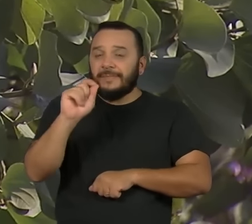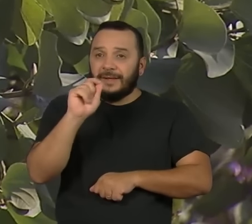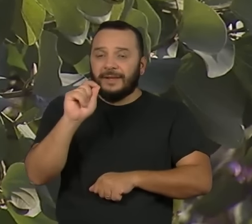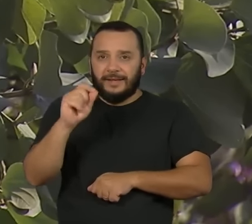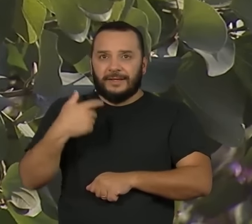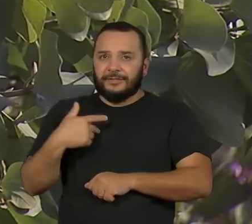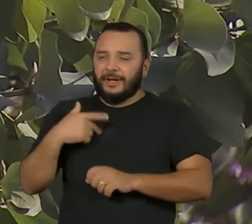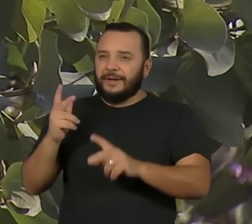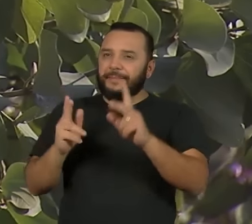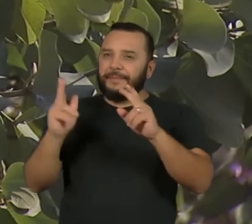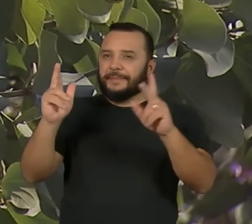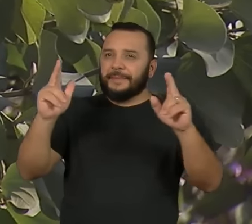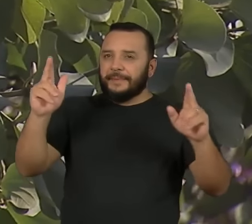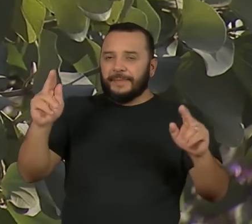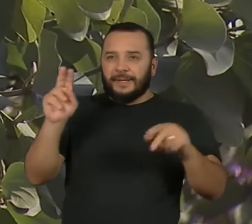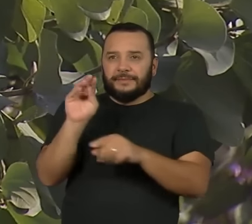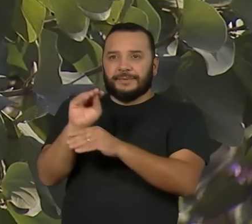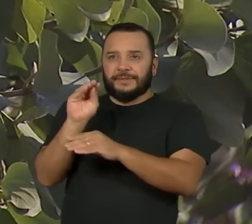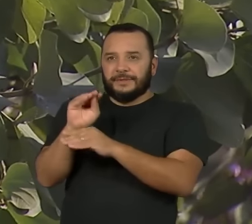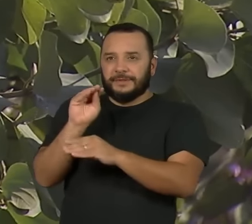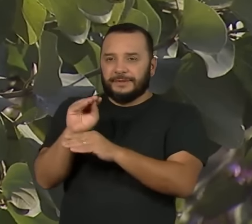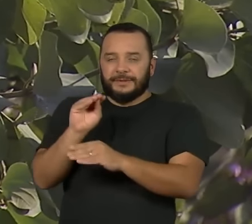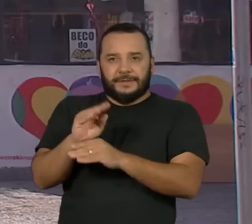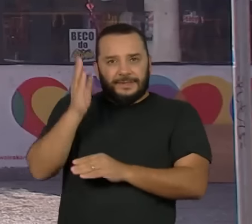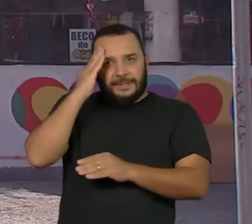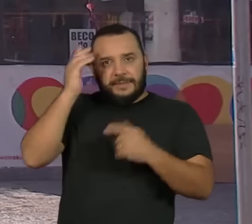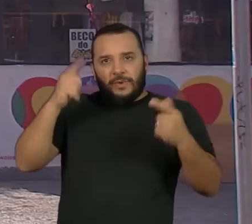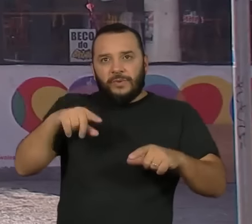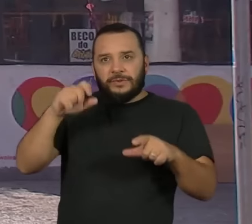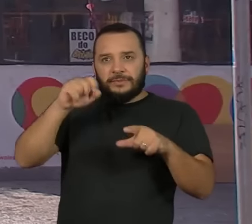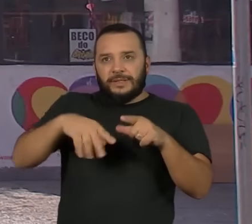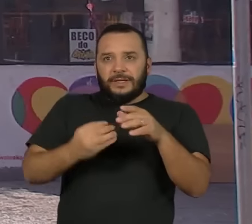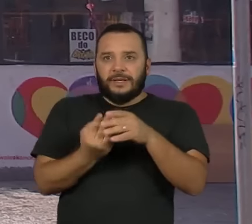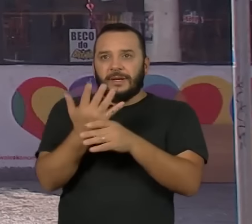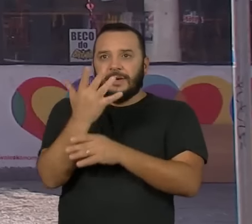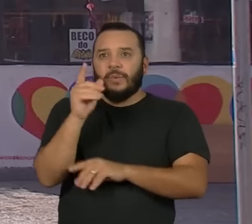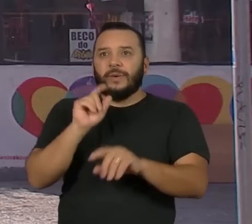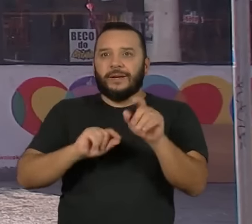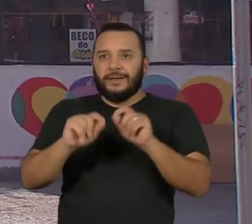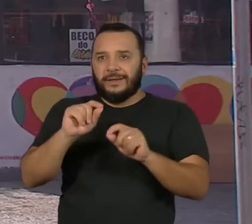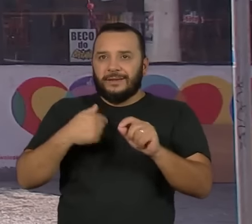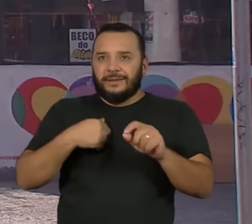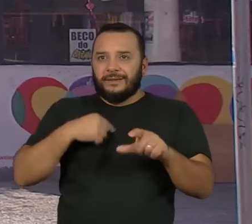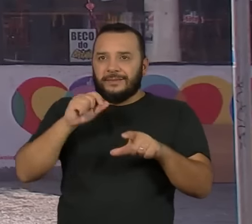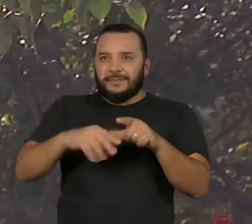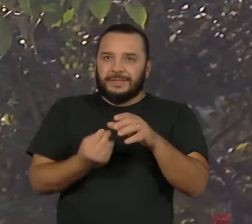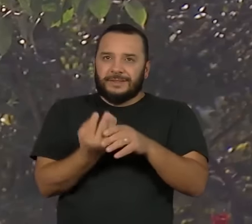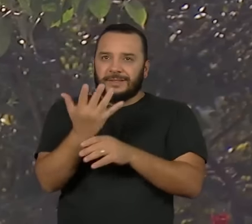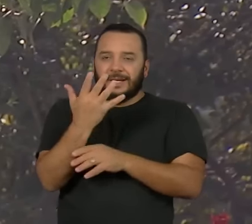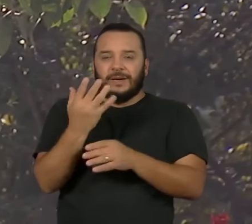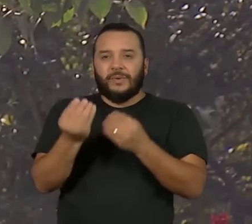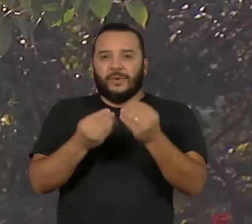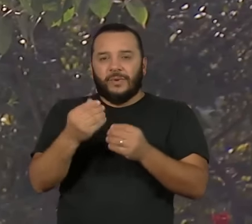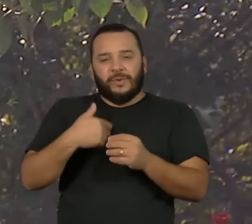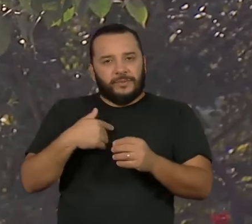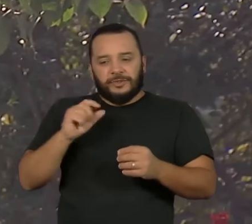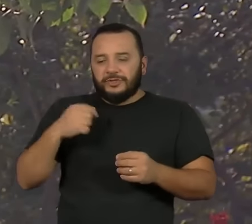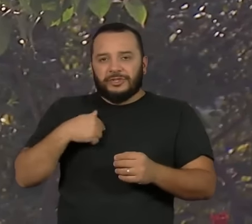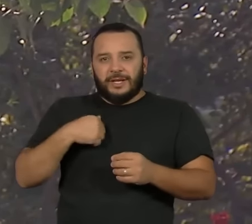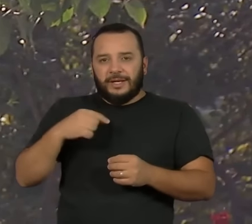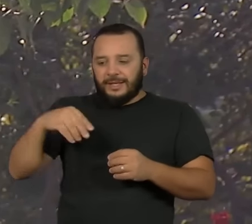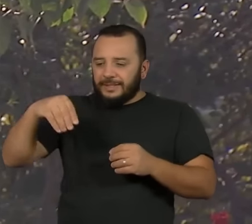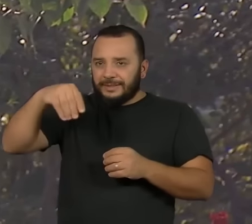manejo, é a manutenção, é saber onde plantar, o que plantar, como é a semente, se a semente rola e vai germinar,